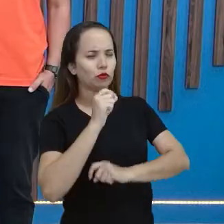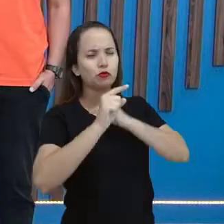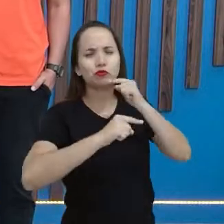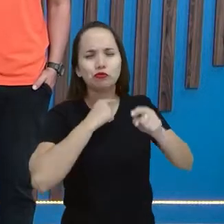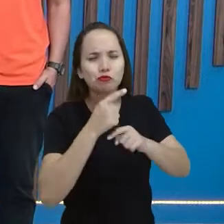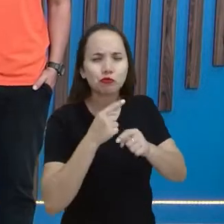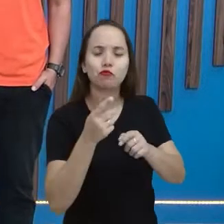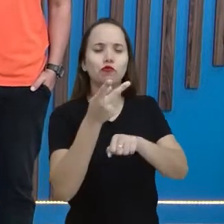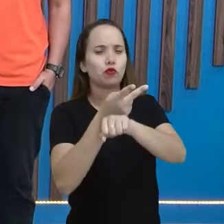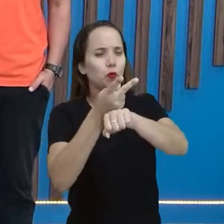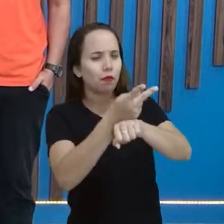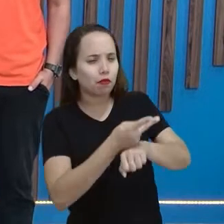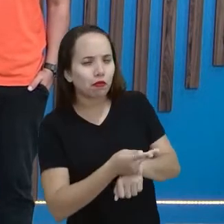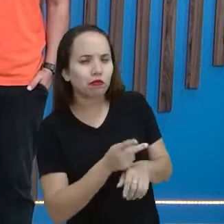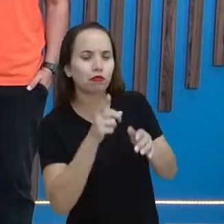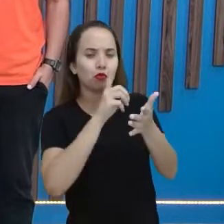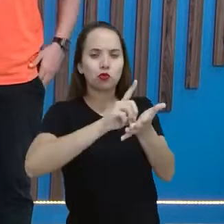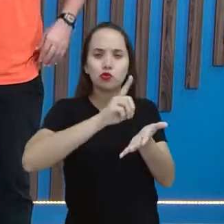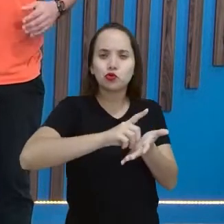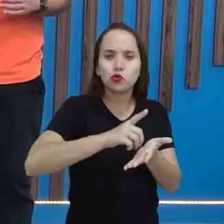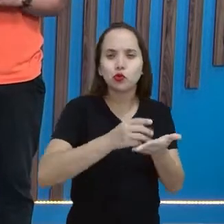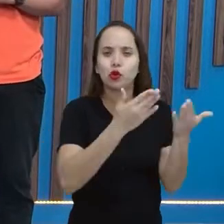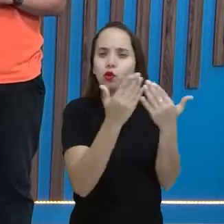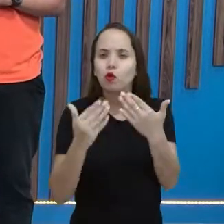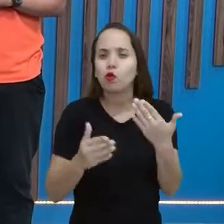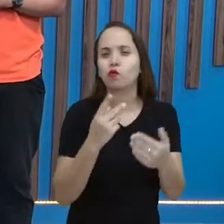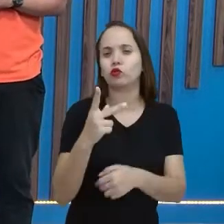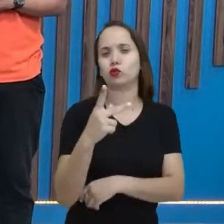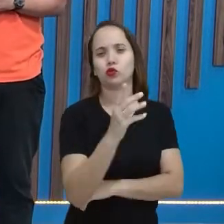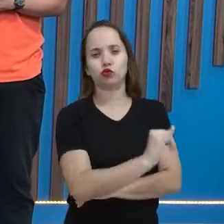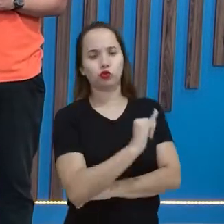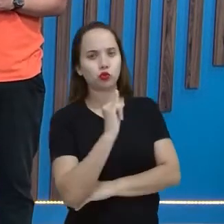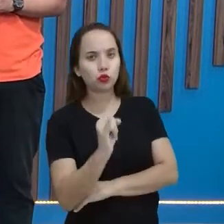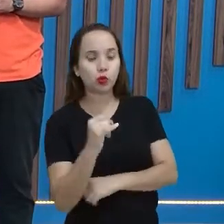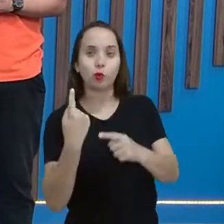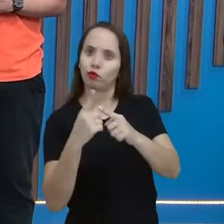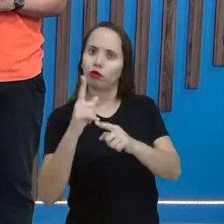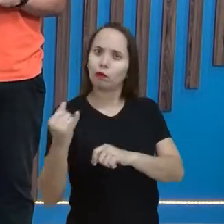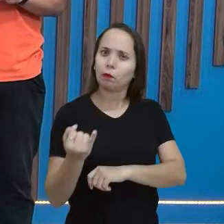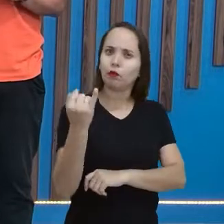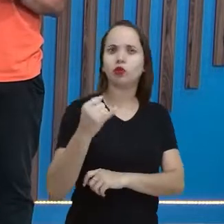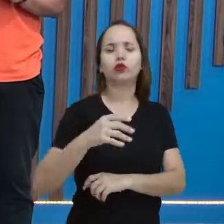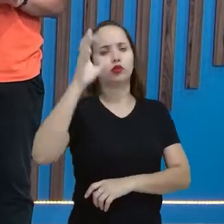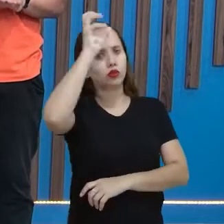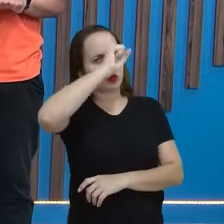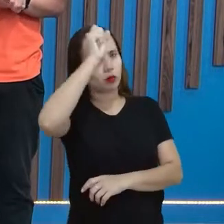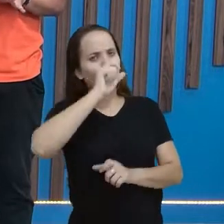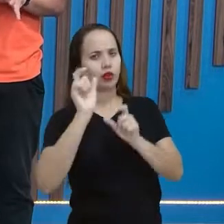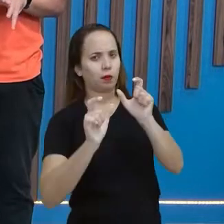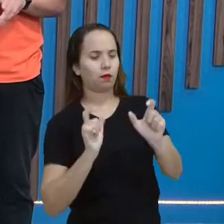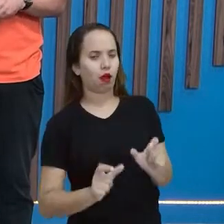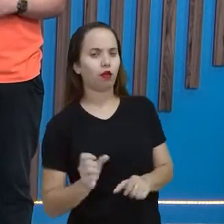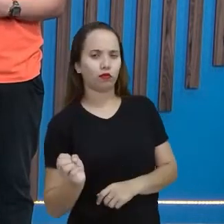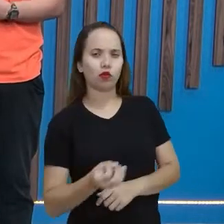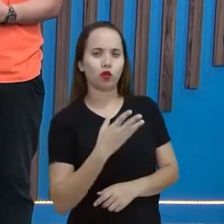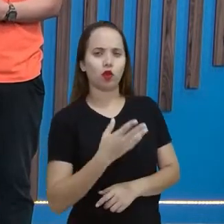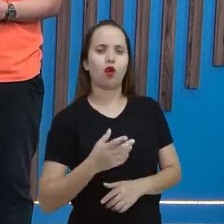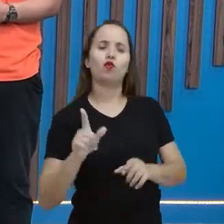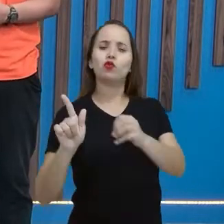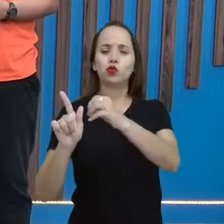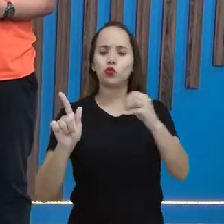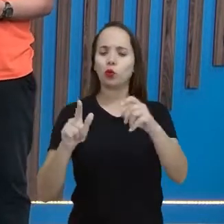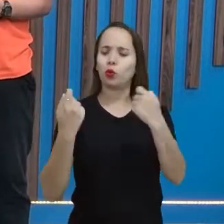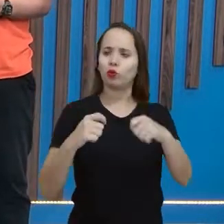dicionário, conversa aí com seu tutor, sua tutora, que é muito importante a gente aprender palavras novas, gente. Deixa o Google descansar um pouquinho. Não tem